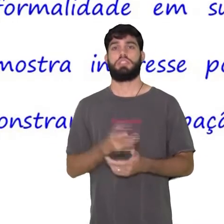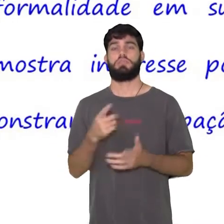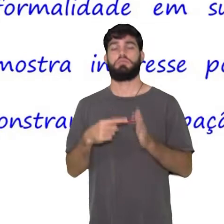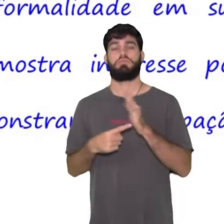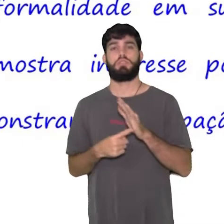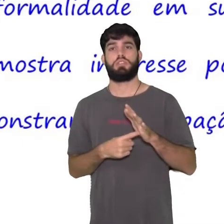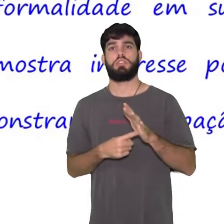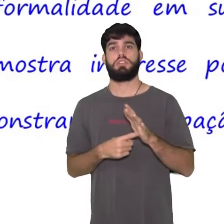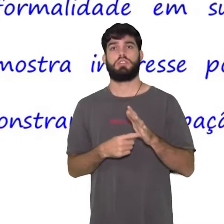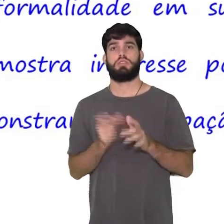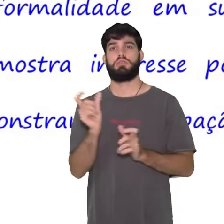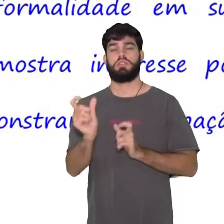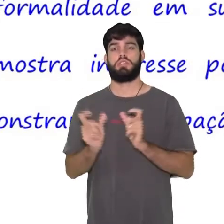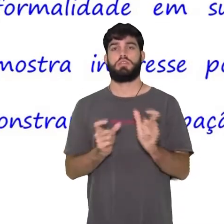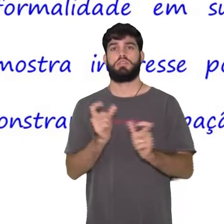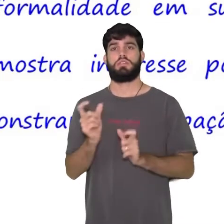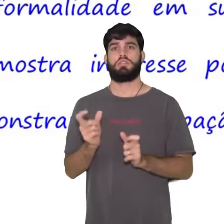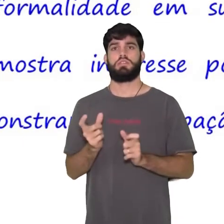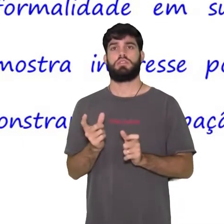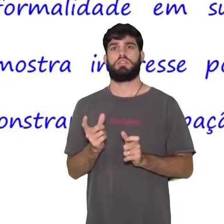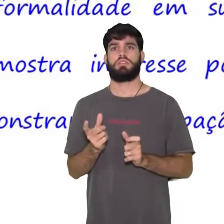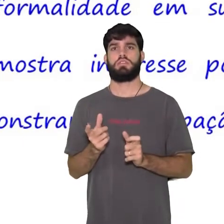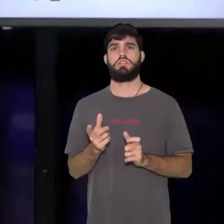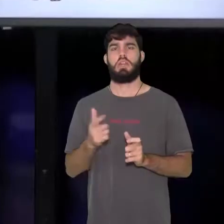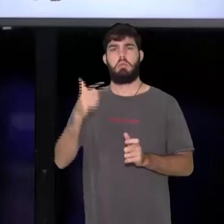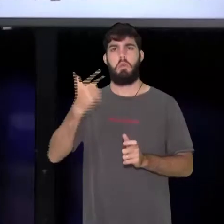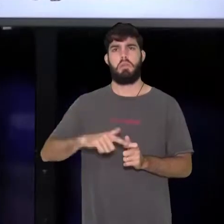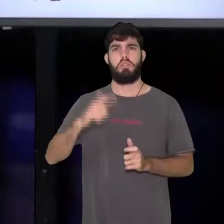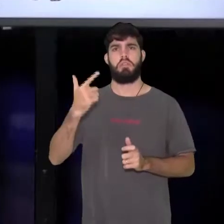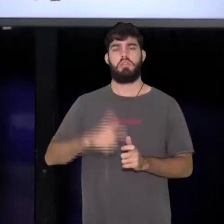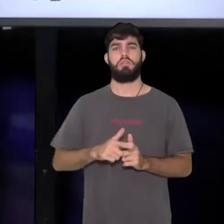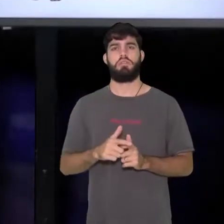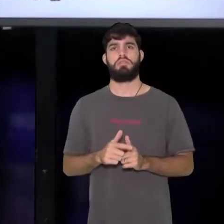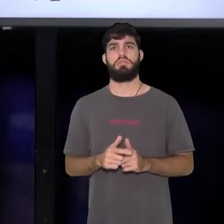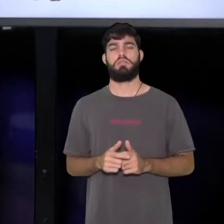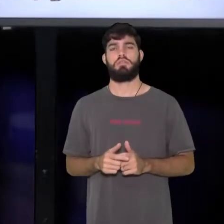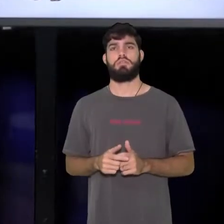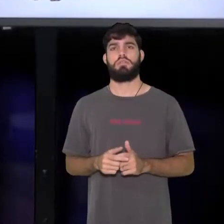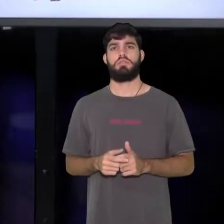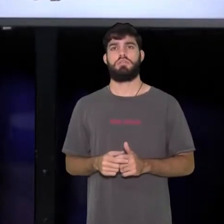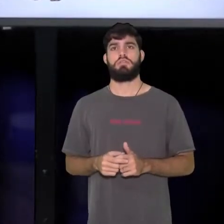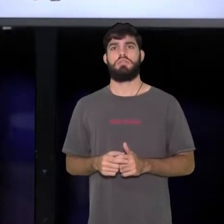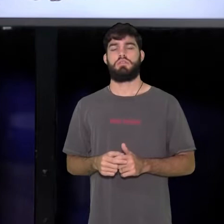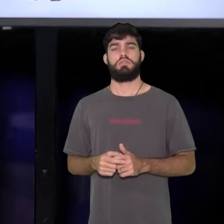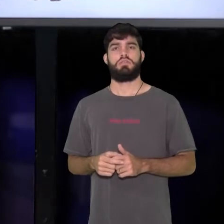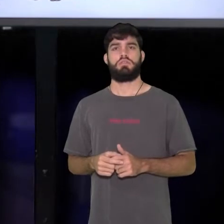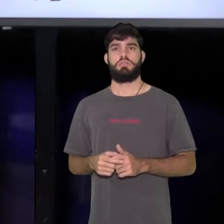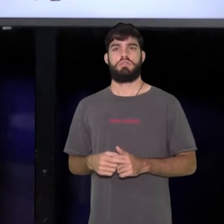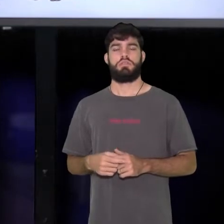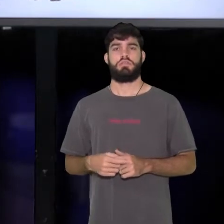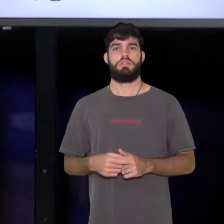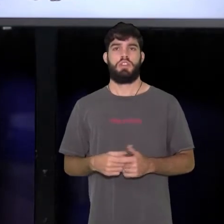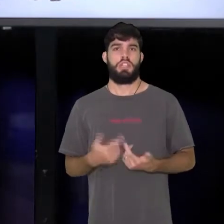palavras vazias e repetitivas. Sim, indicam palavras vazias, palavras sem